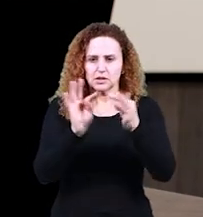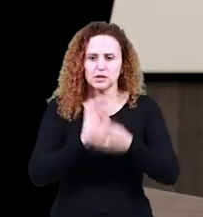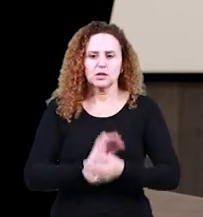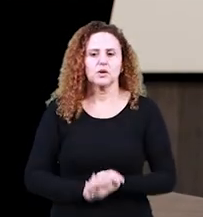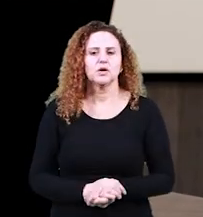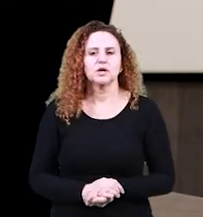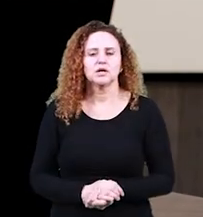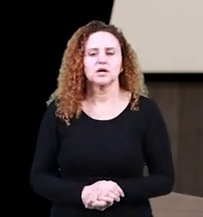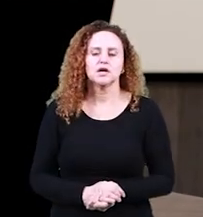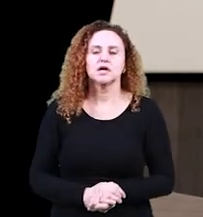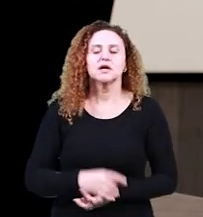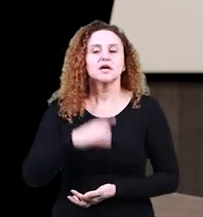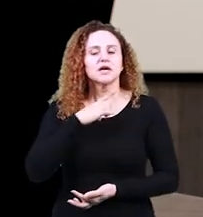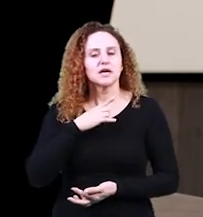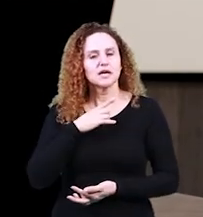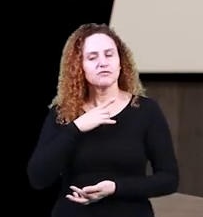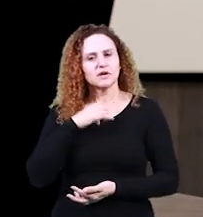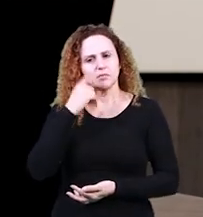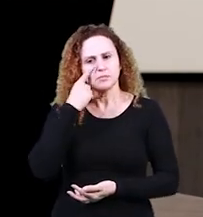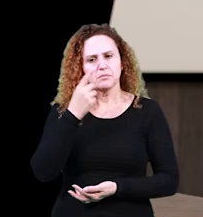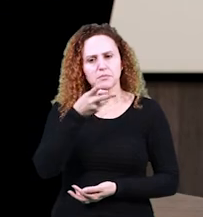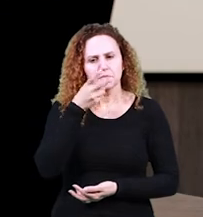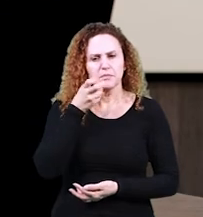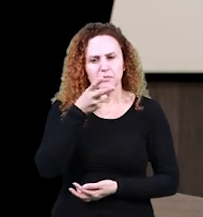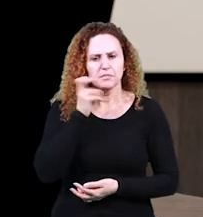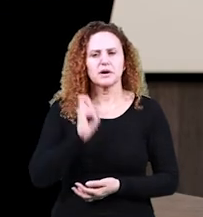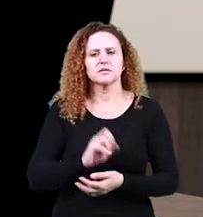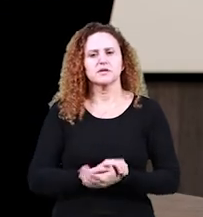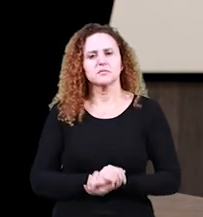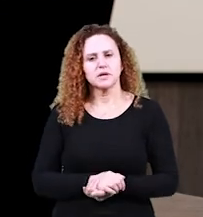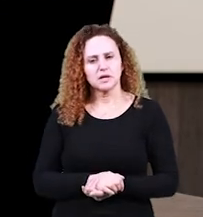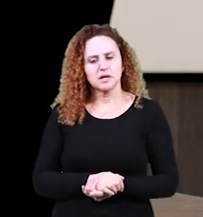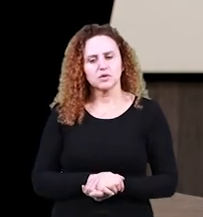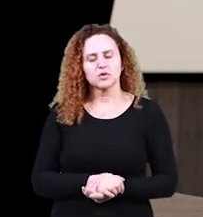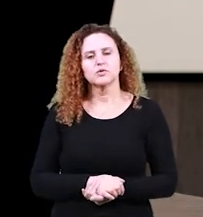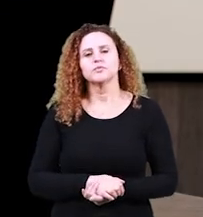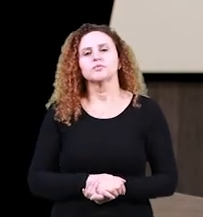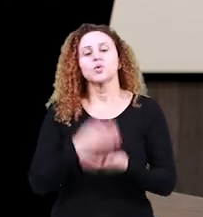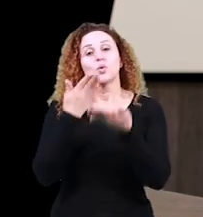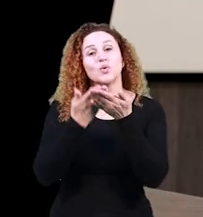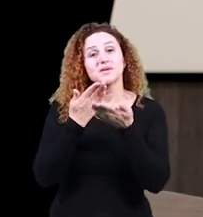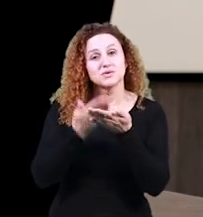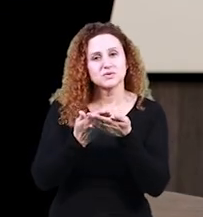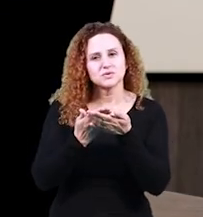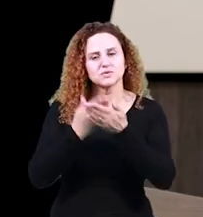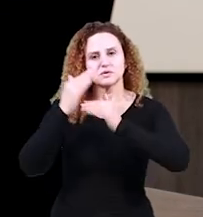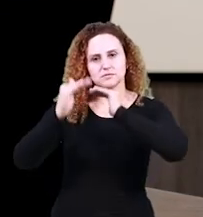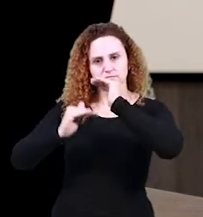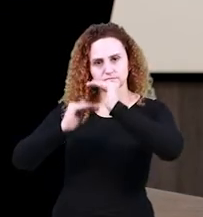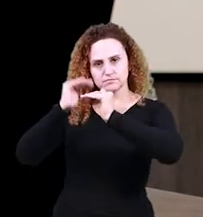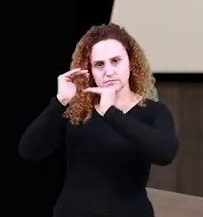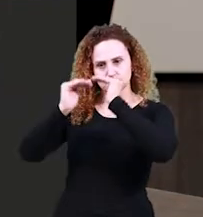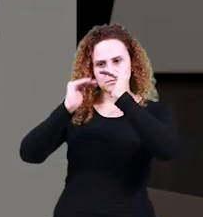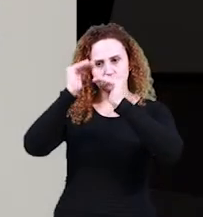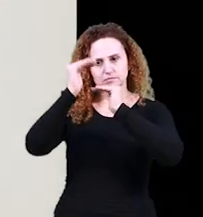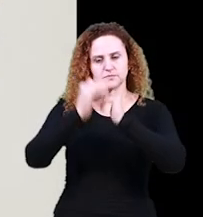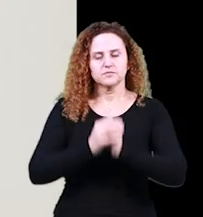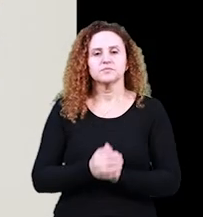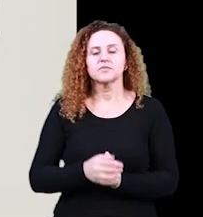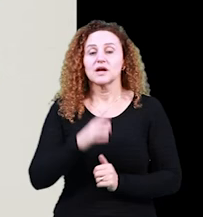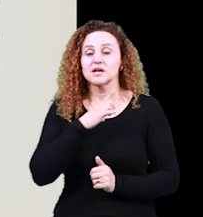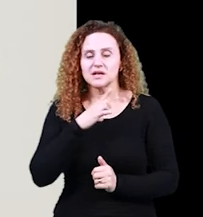pressupostos e e enfim revendo o mesmo toda tô dois copos teórico do do estudo que desenvolveu